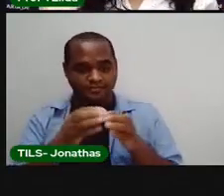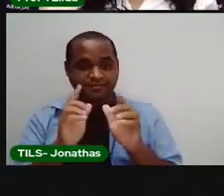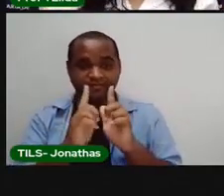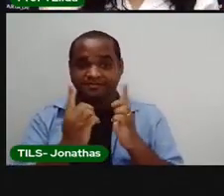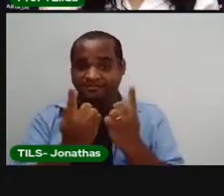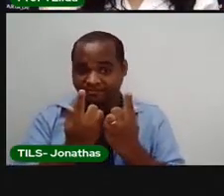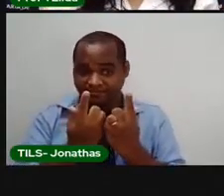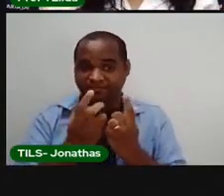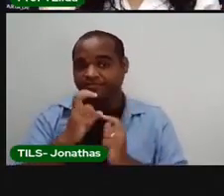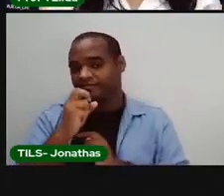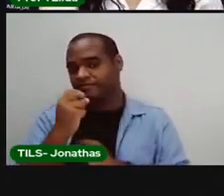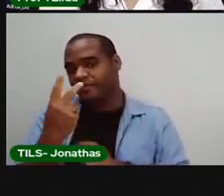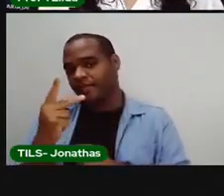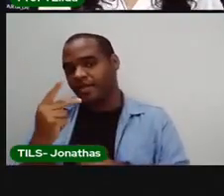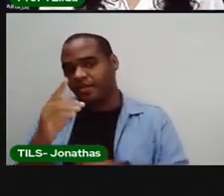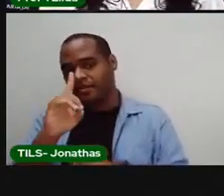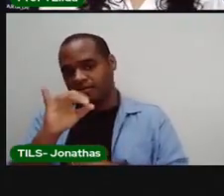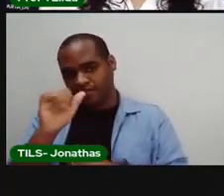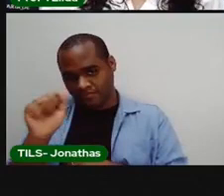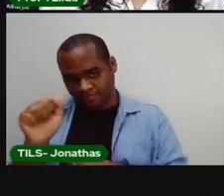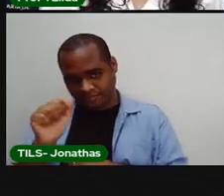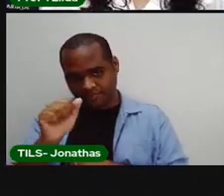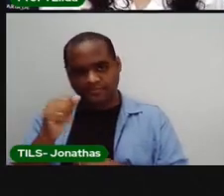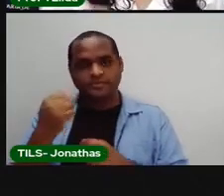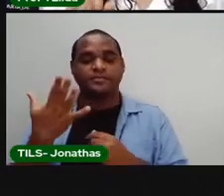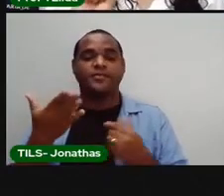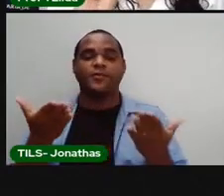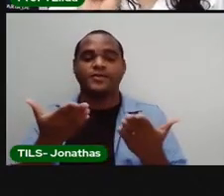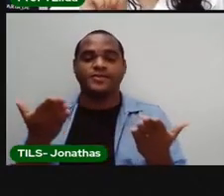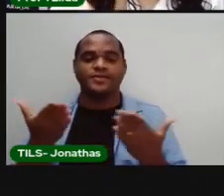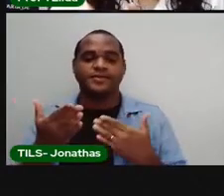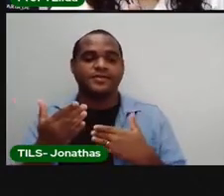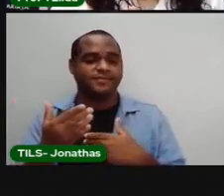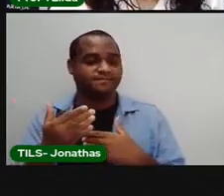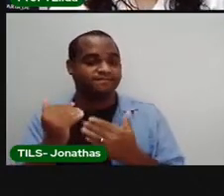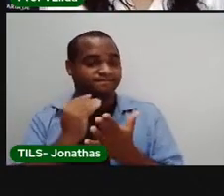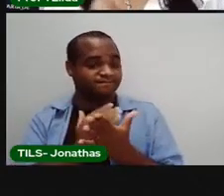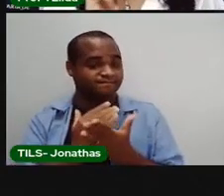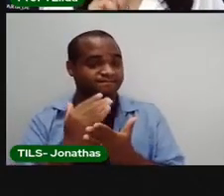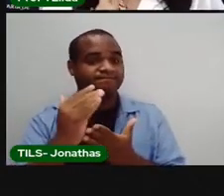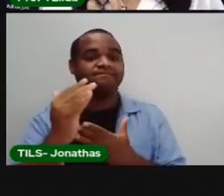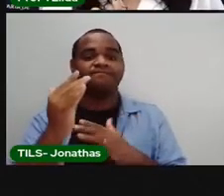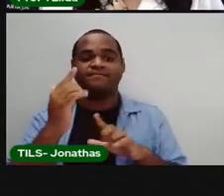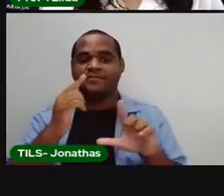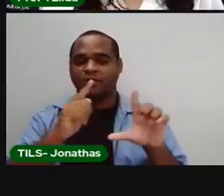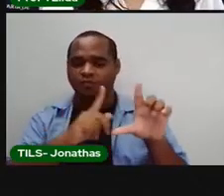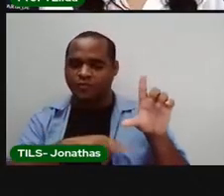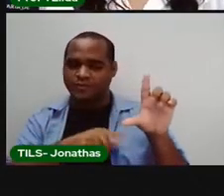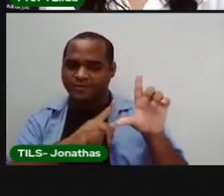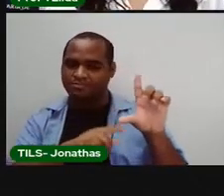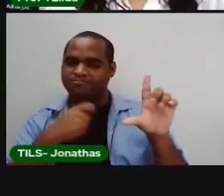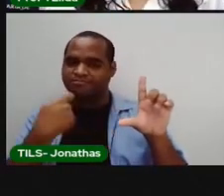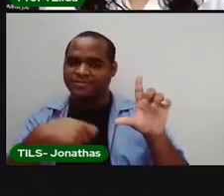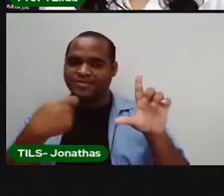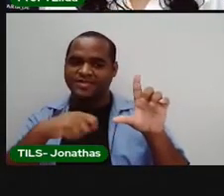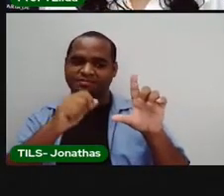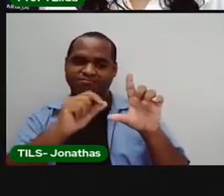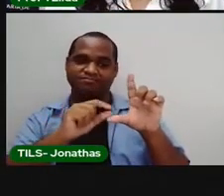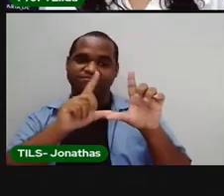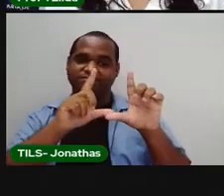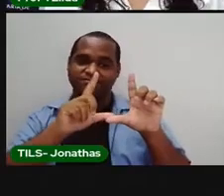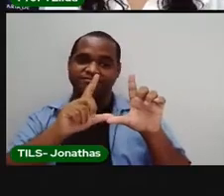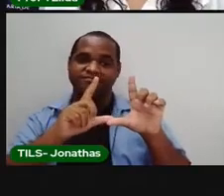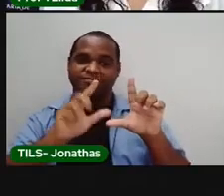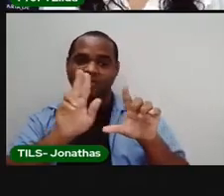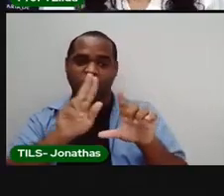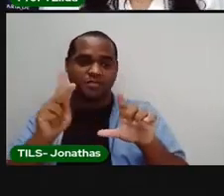e a data de hoje. E como você já sabe, início de frase e nome próprio, a letra é